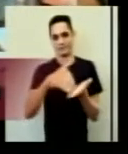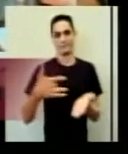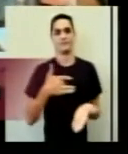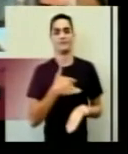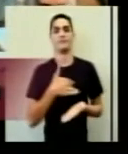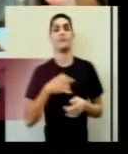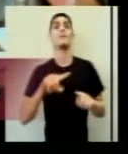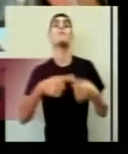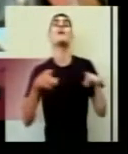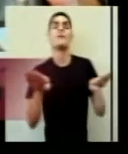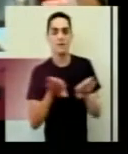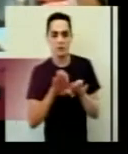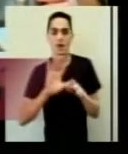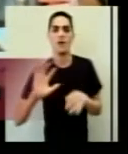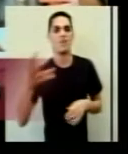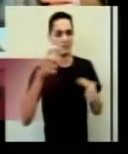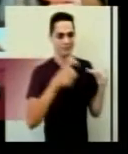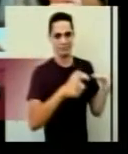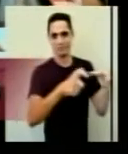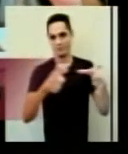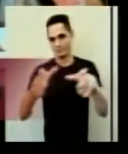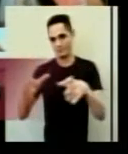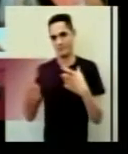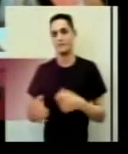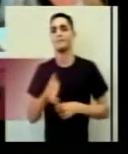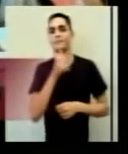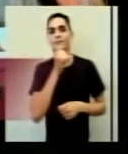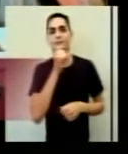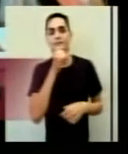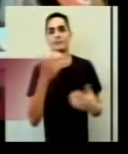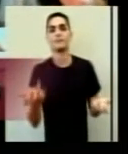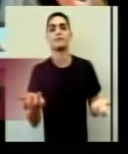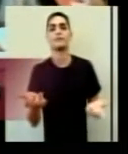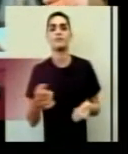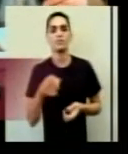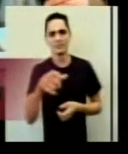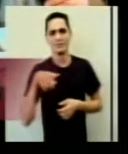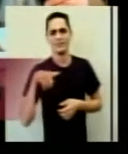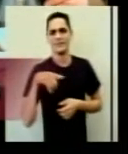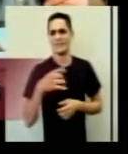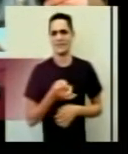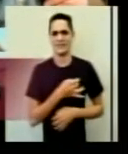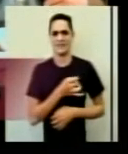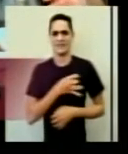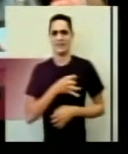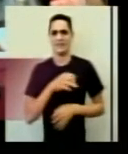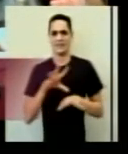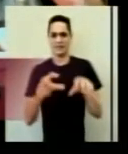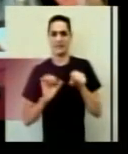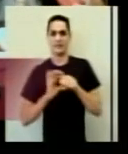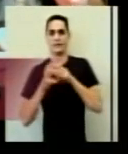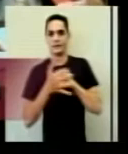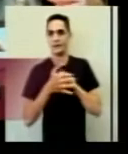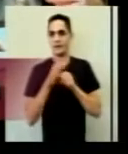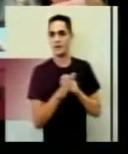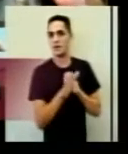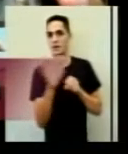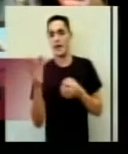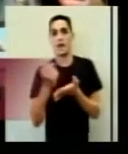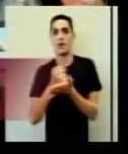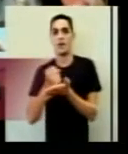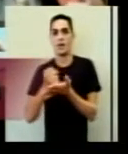Isso acontece quase raramente na nossa rede, mas acontece em muitos outros lugares. Por exemplo,